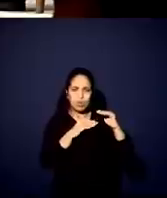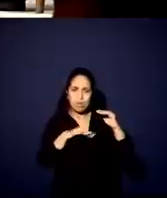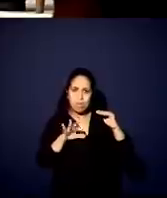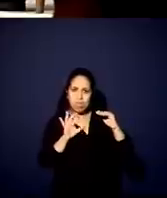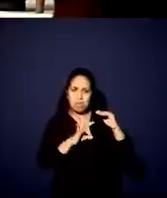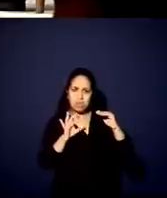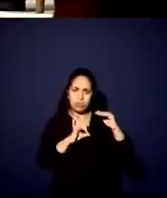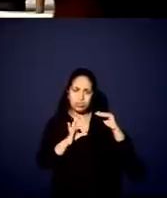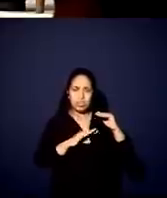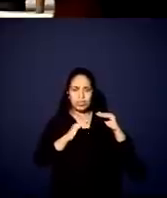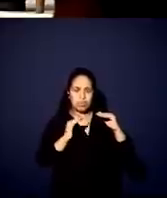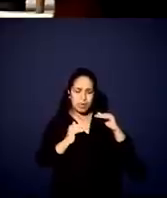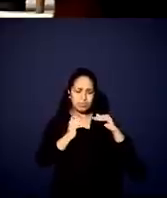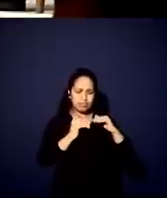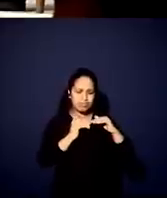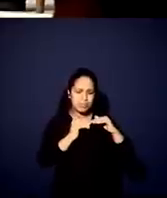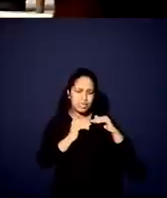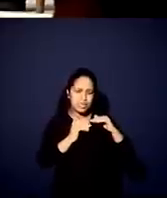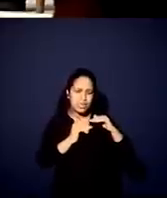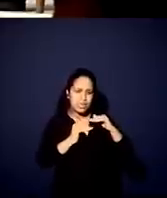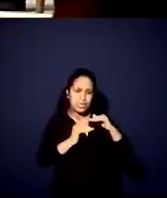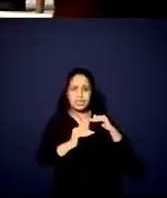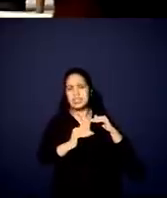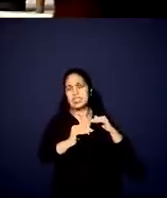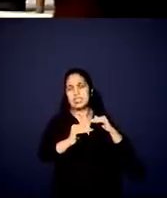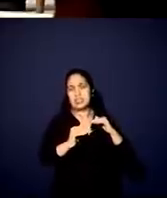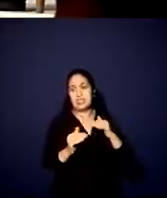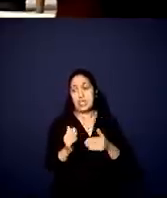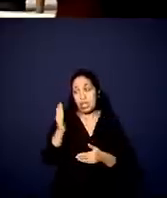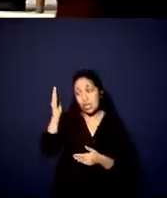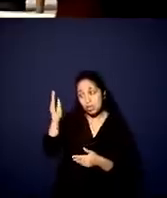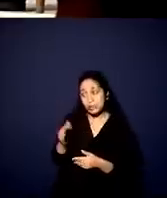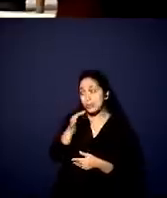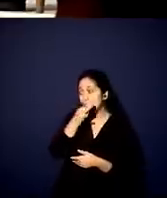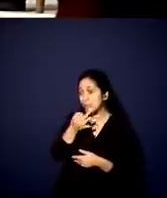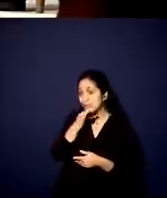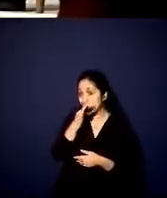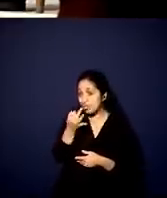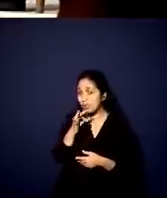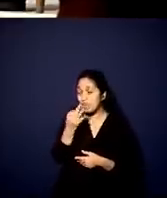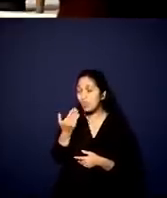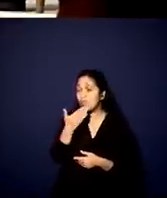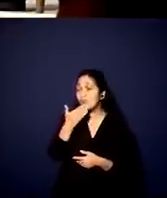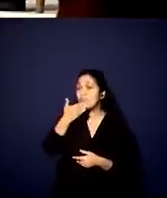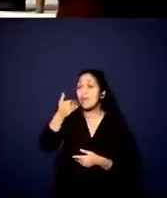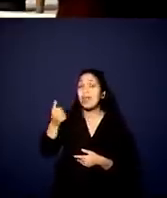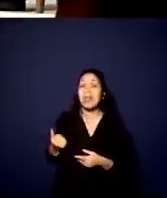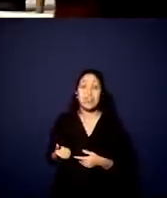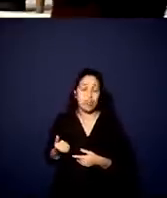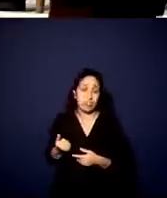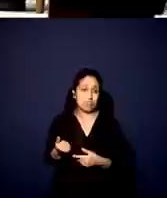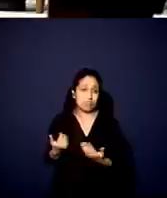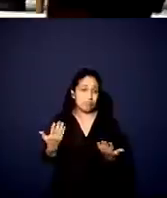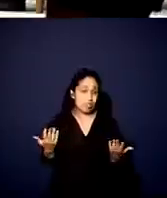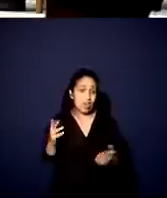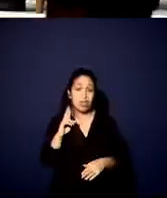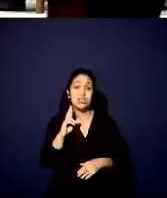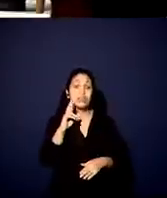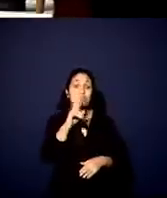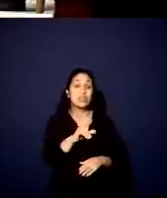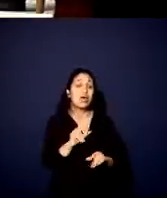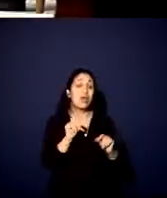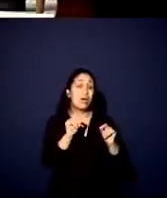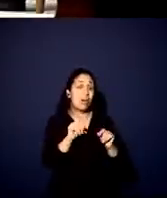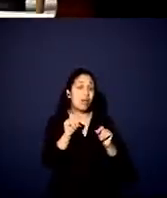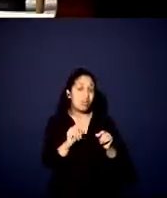cento mas manter por mais tempo na sua avaliação qual que seria melhor alternativa para o Fed para responder a essa